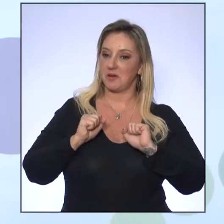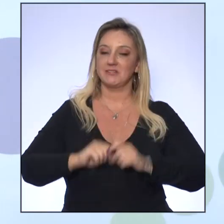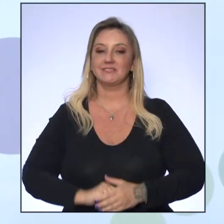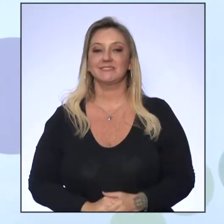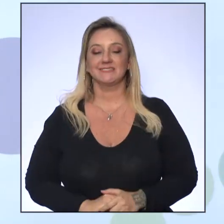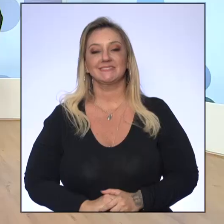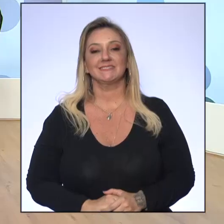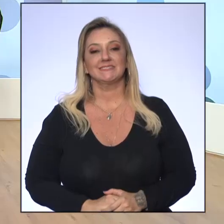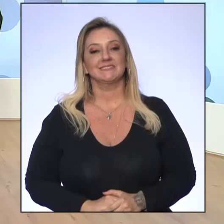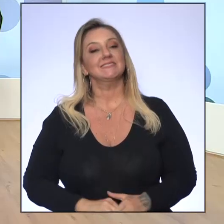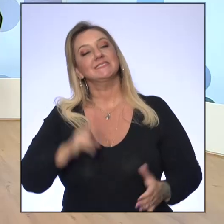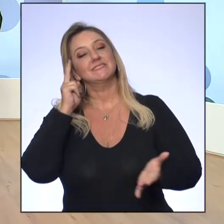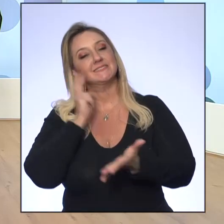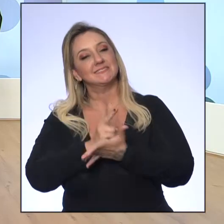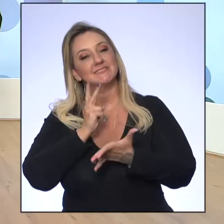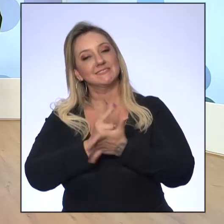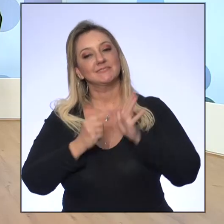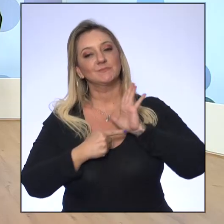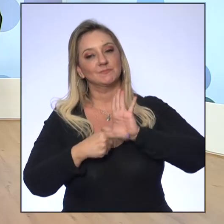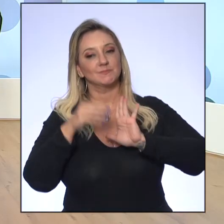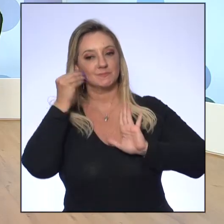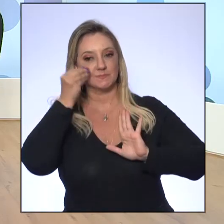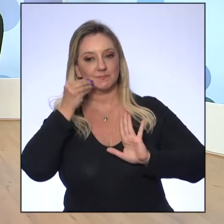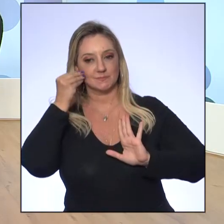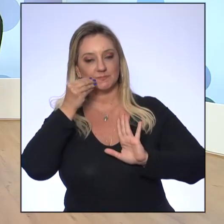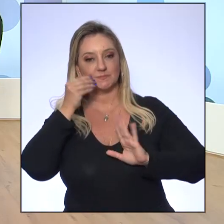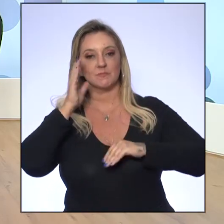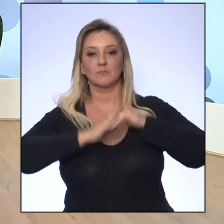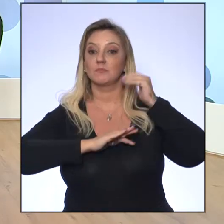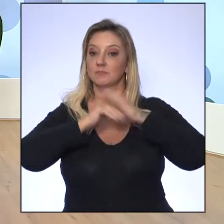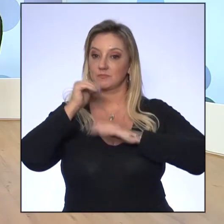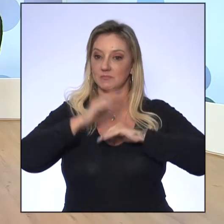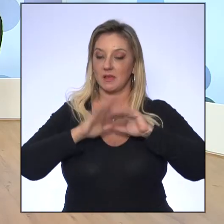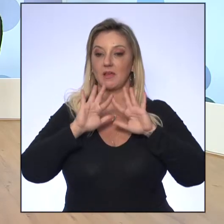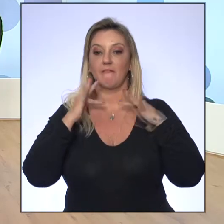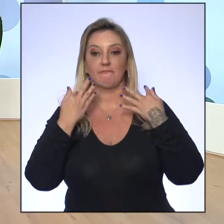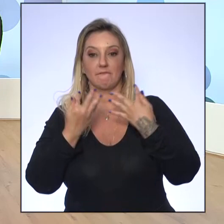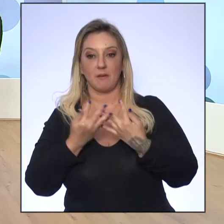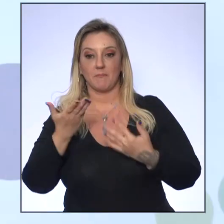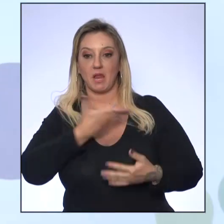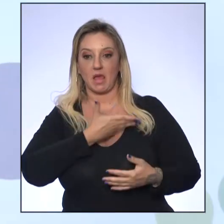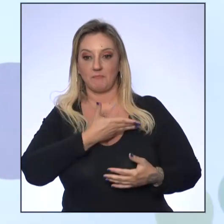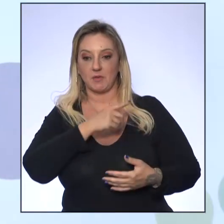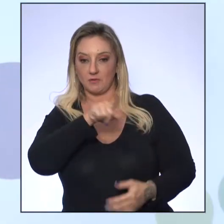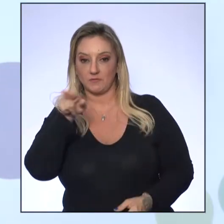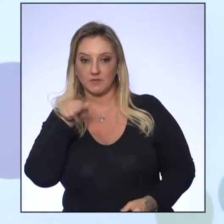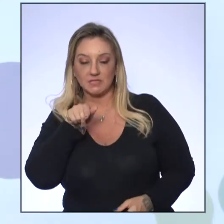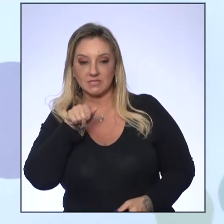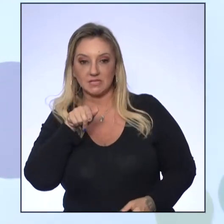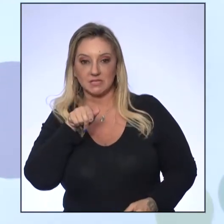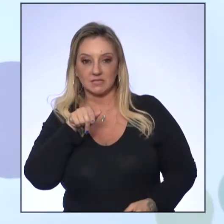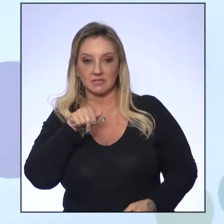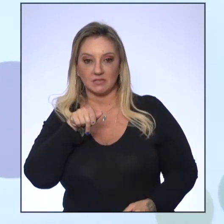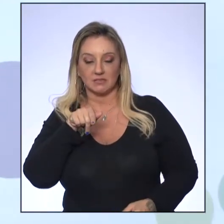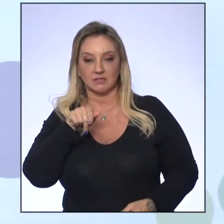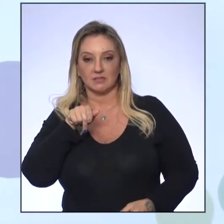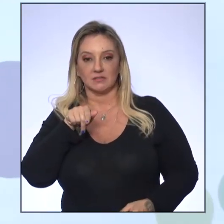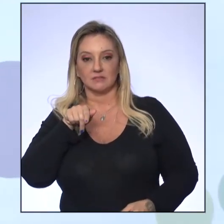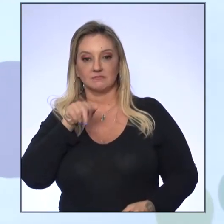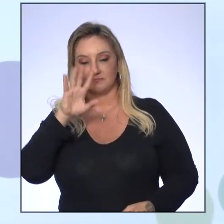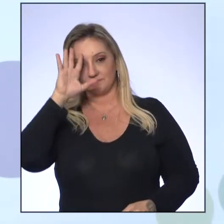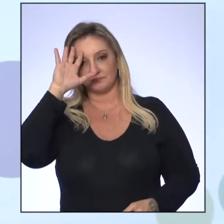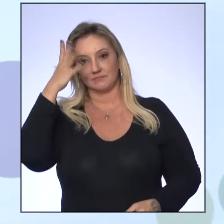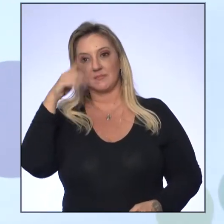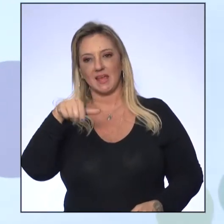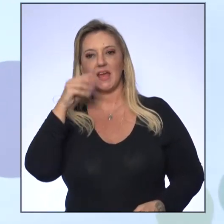Então, sempre que a gente apresenta uma oportunidade como professor, familiares, amigos para vocês, vocês vão